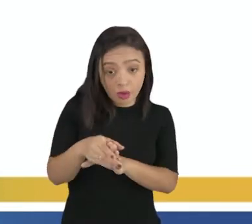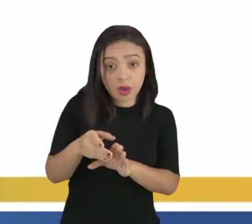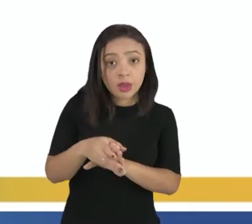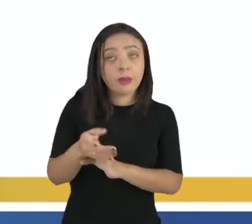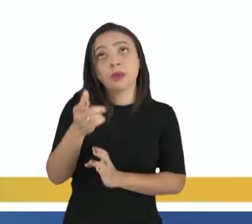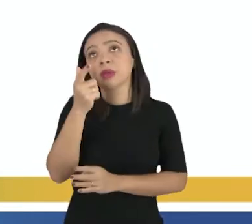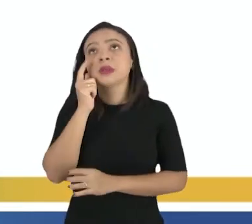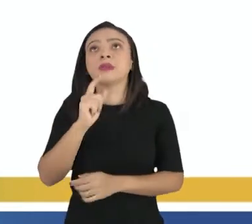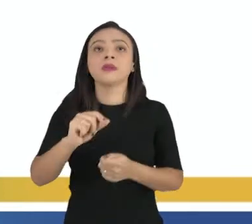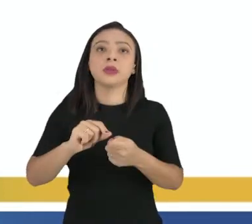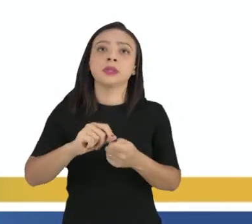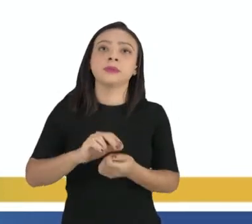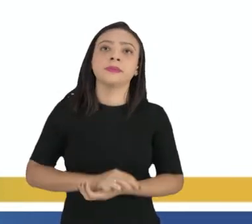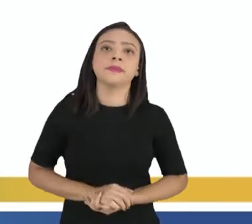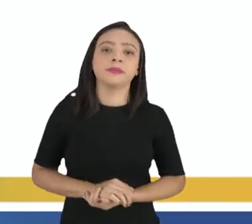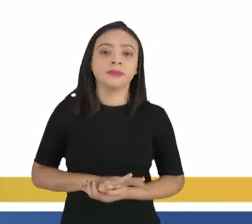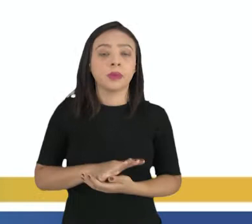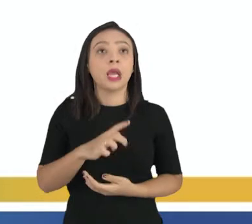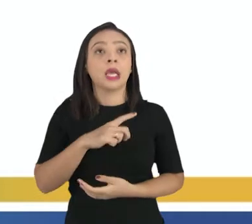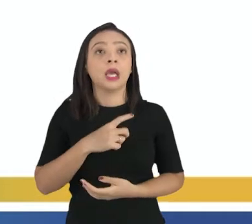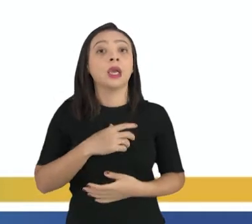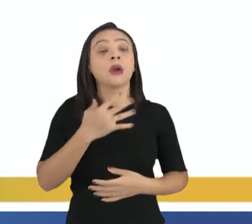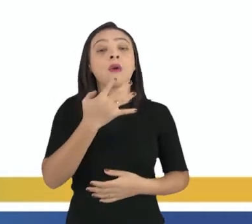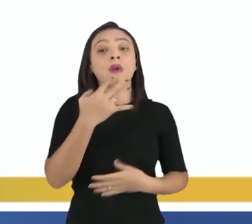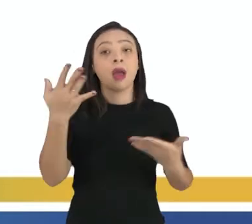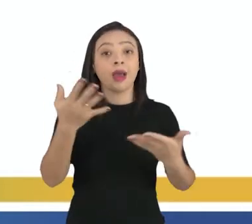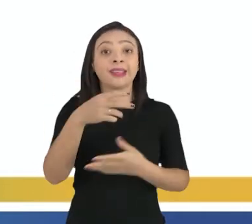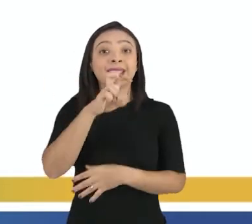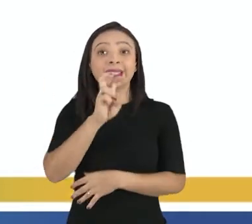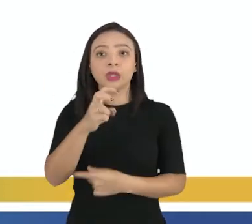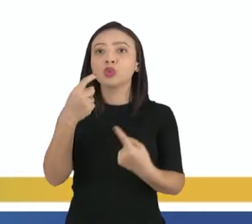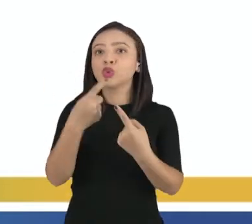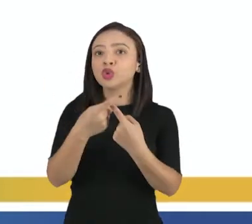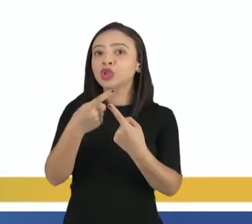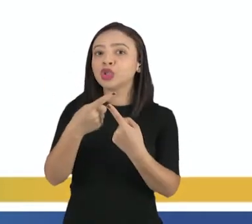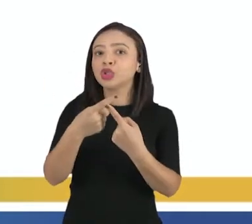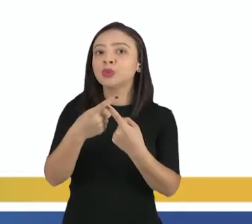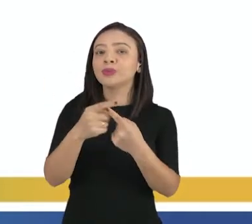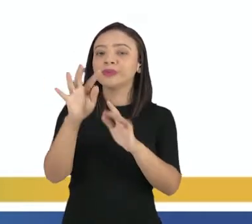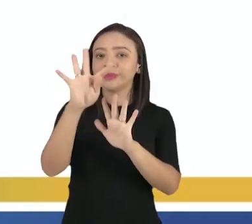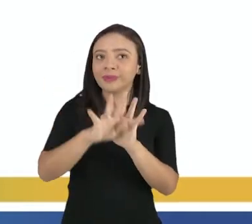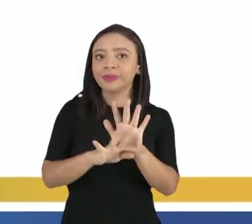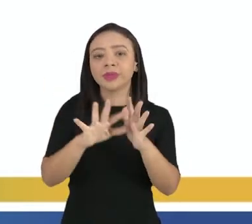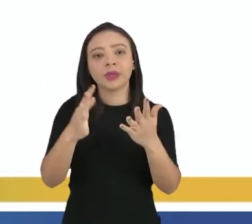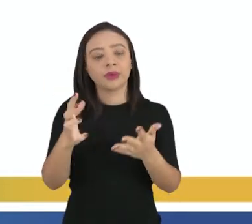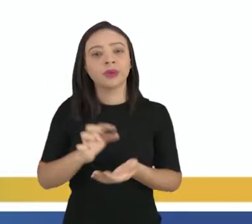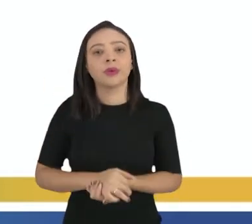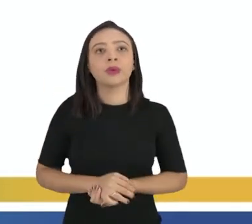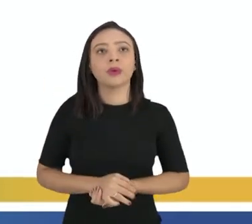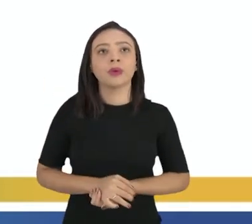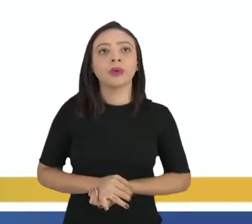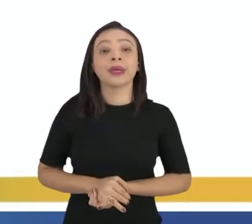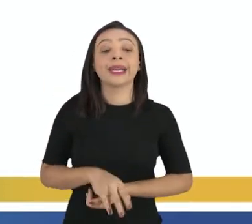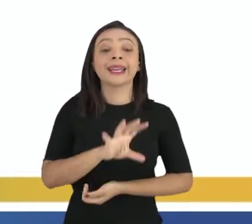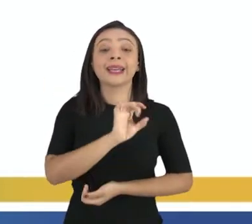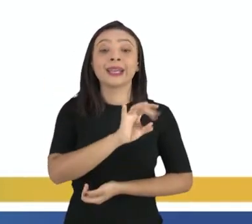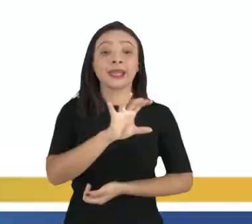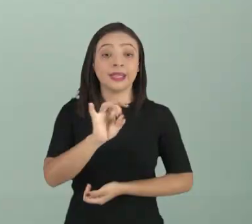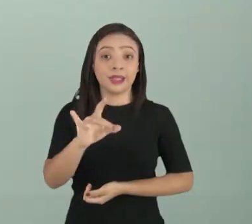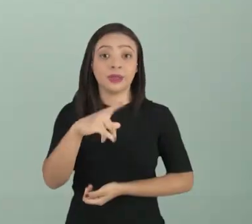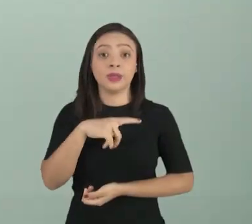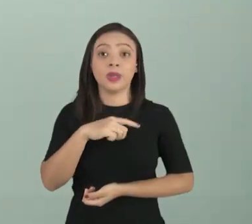Ok então nós temos cinco tipos textuais bom Então significa que cada um destes